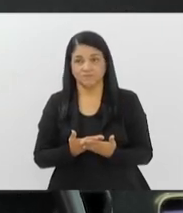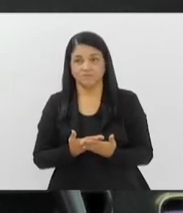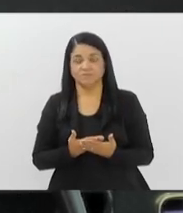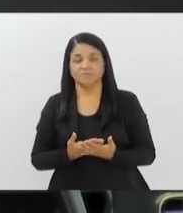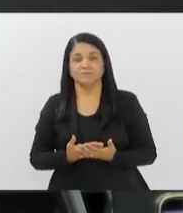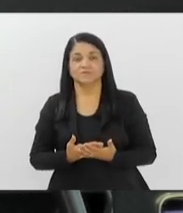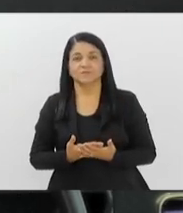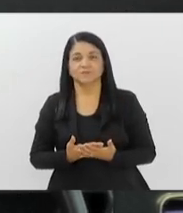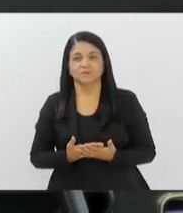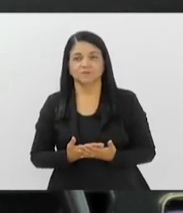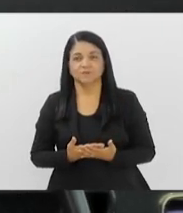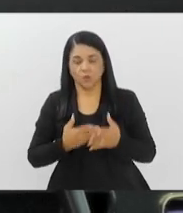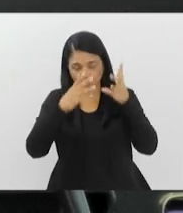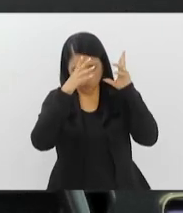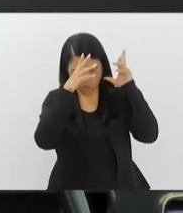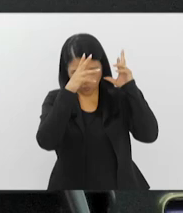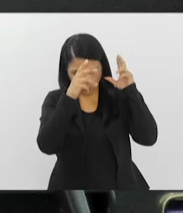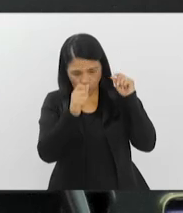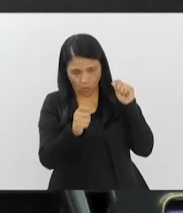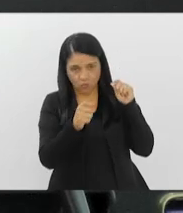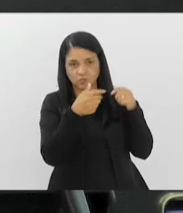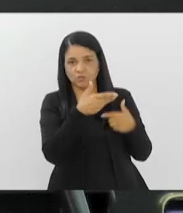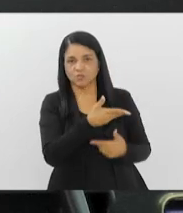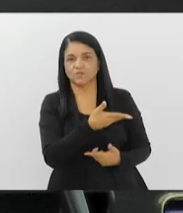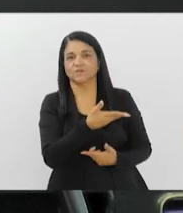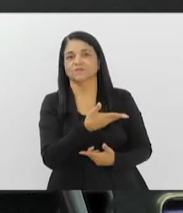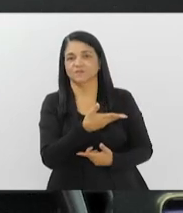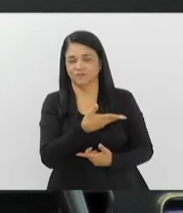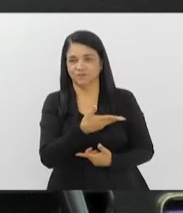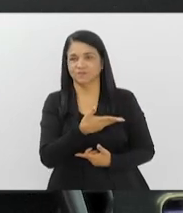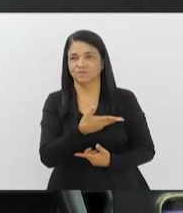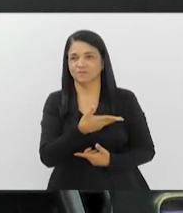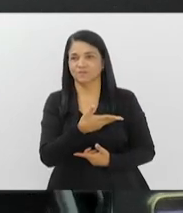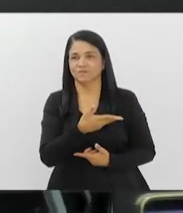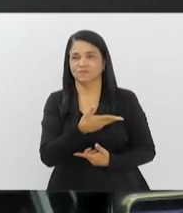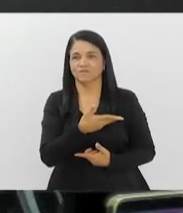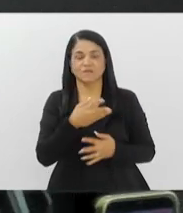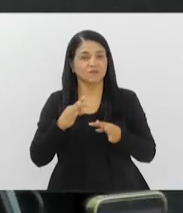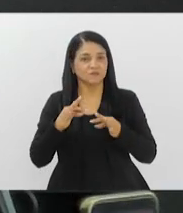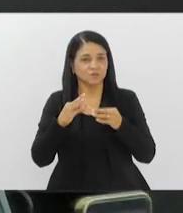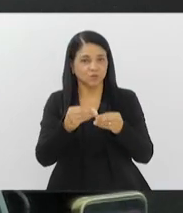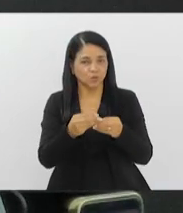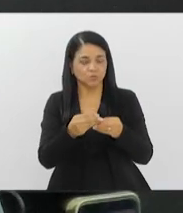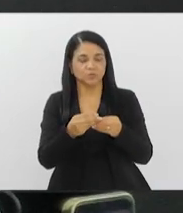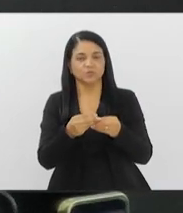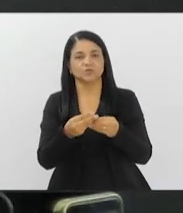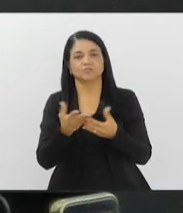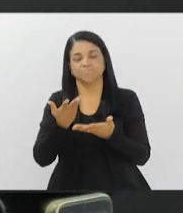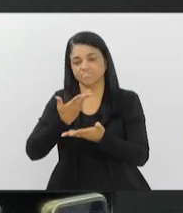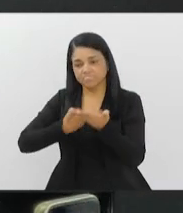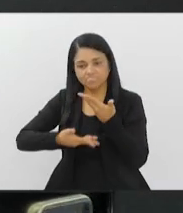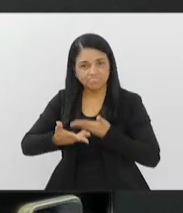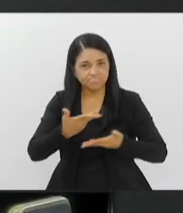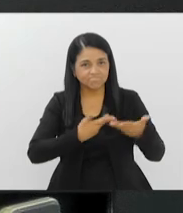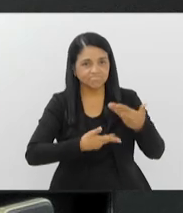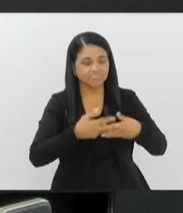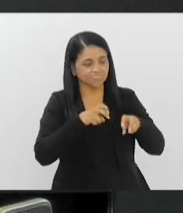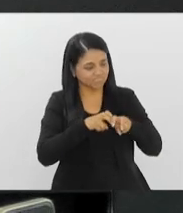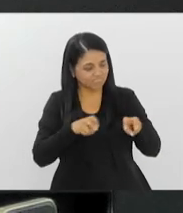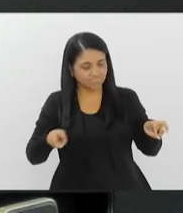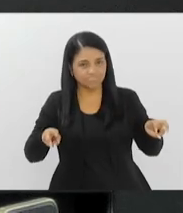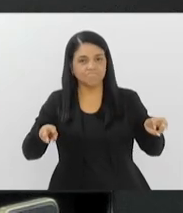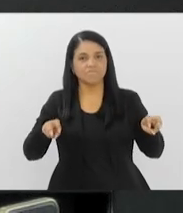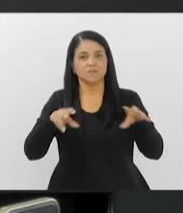que o nosso querido cônsul, que todos envolvidos nesse